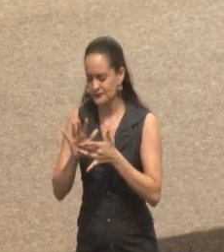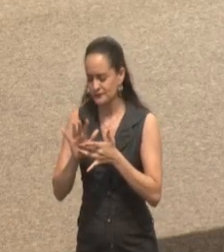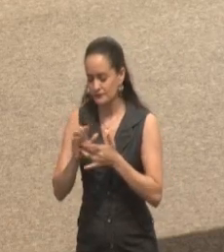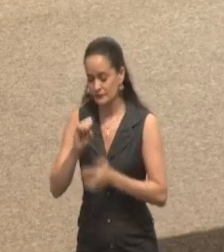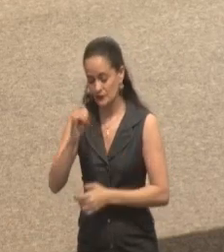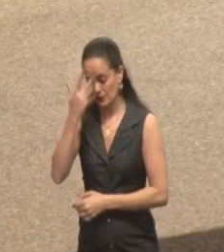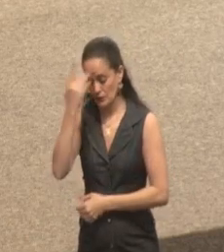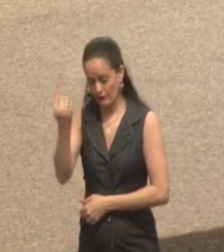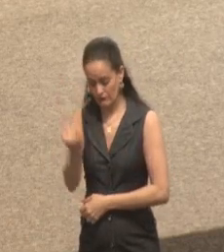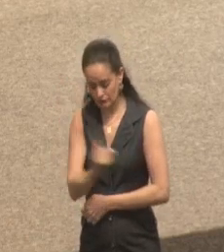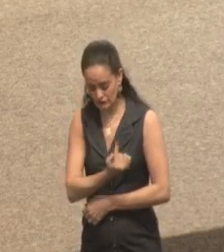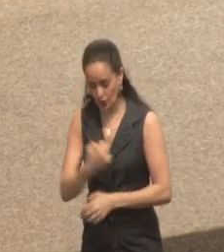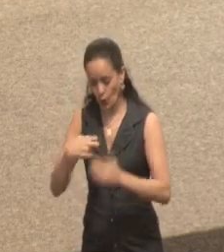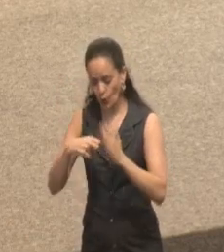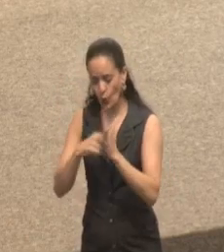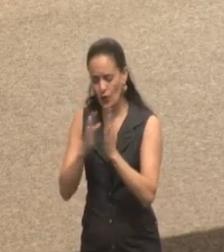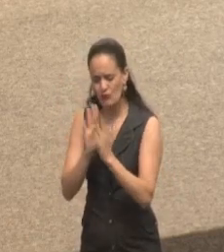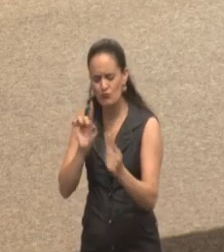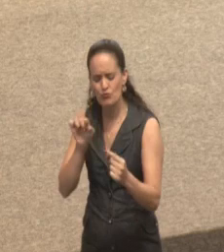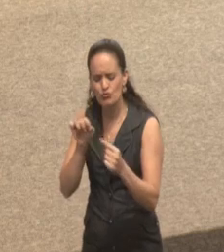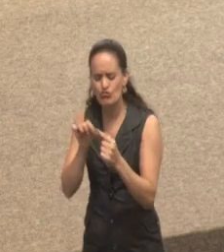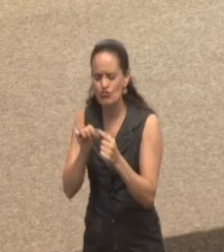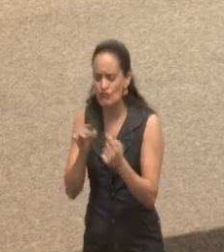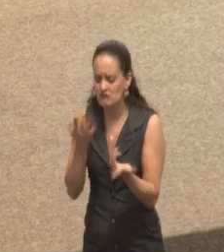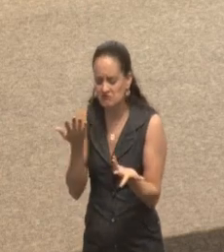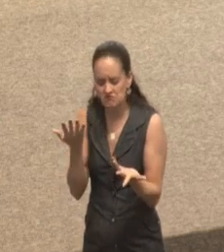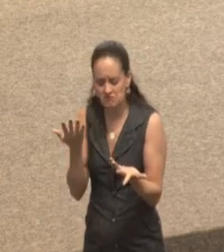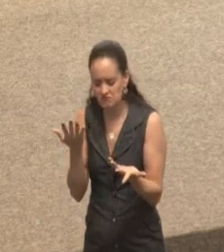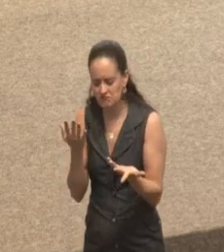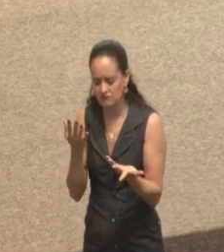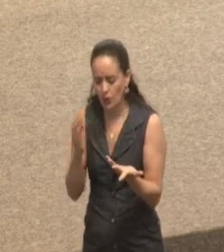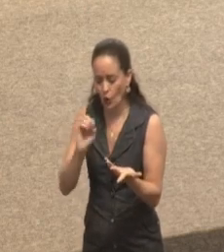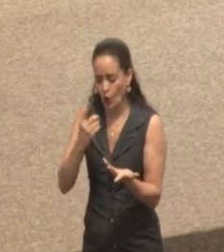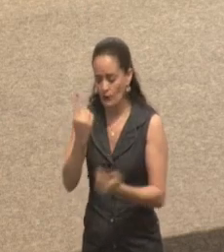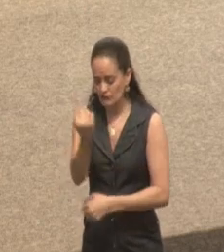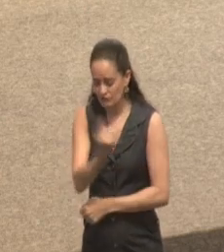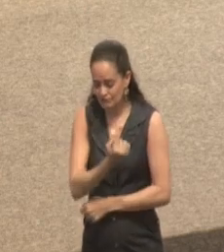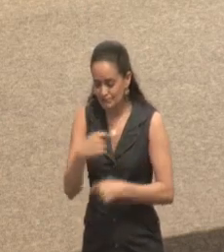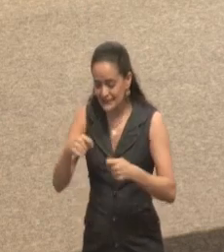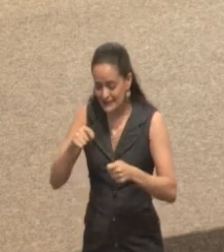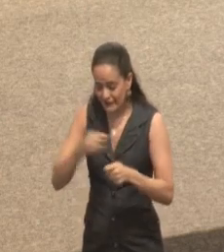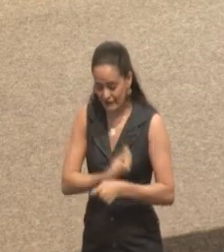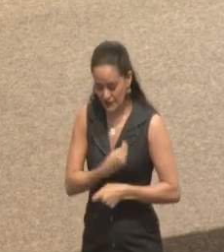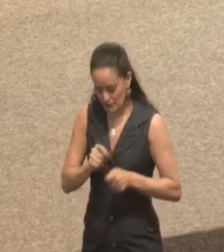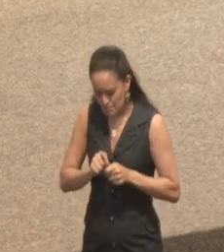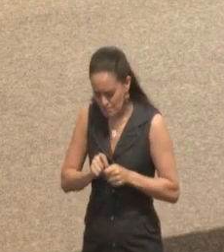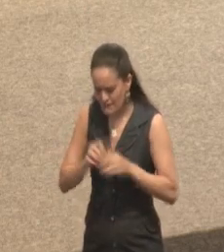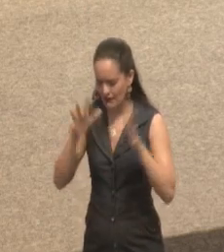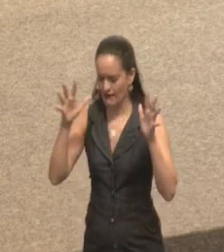de oração, aqueles que vêm, ó Deus, porque precisam de um milagre,